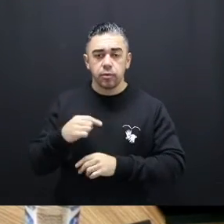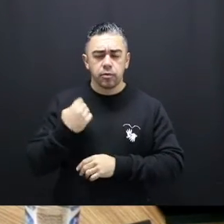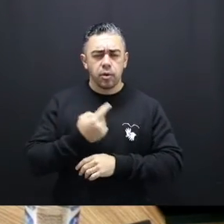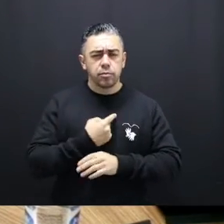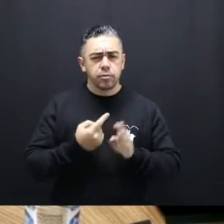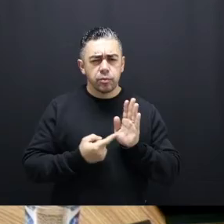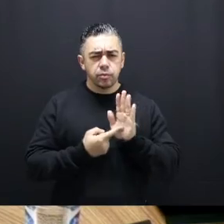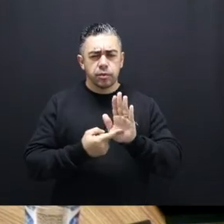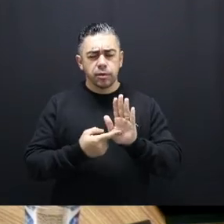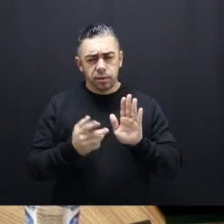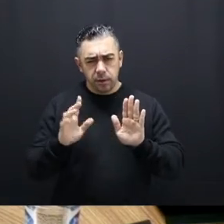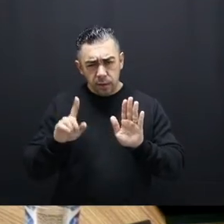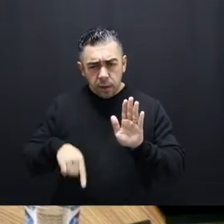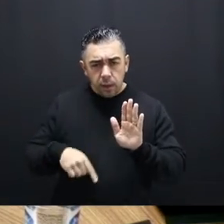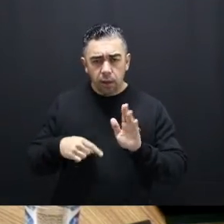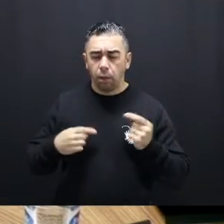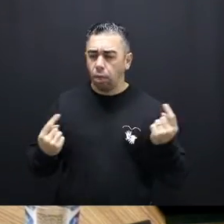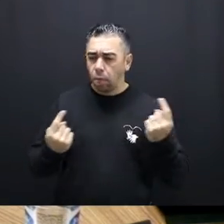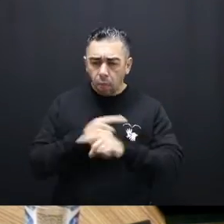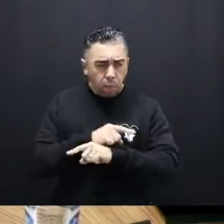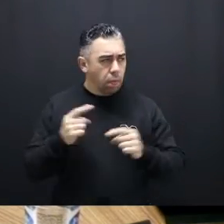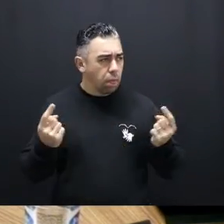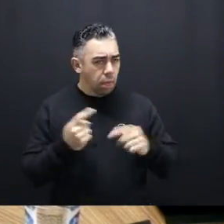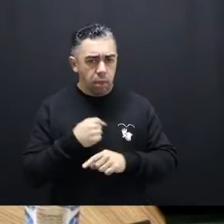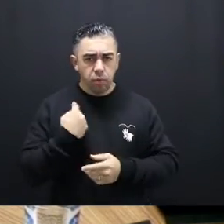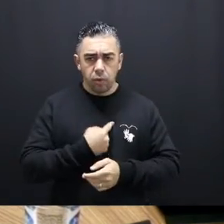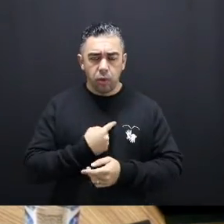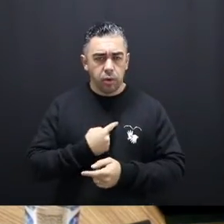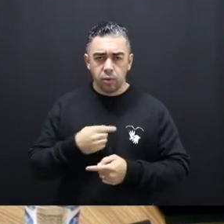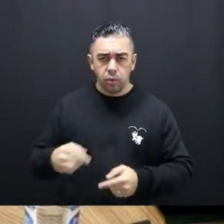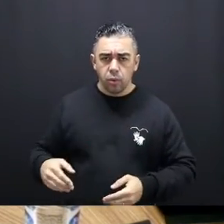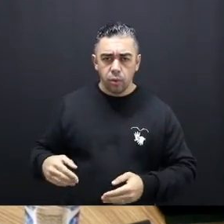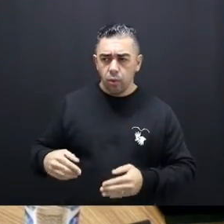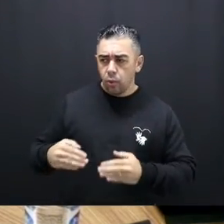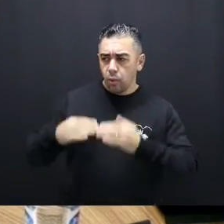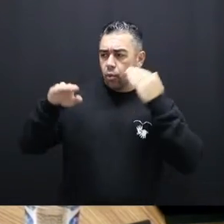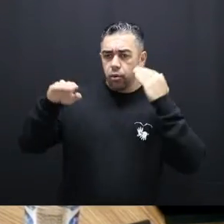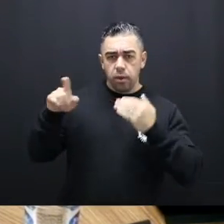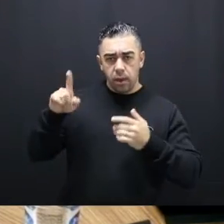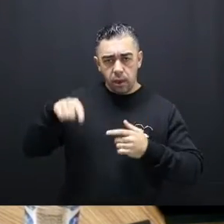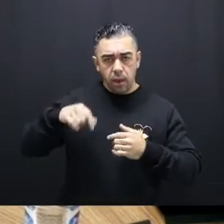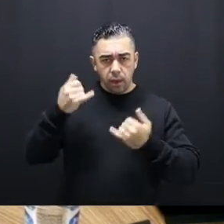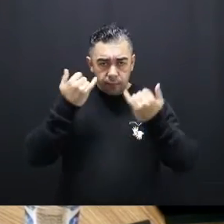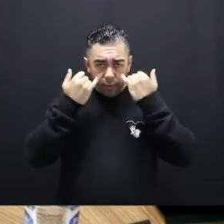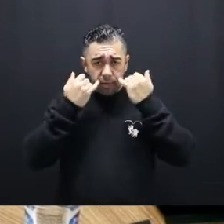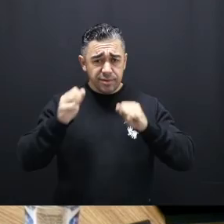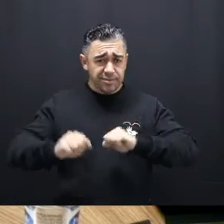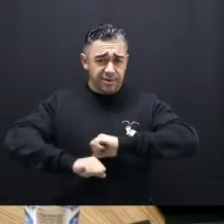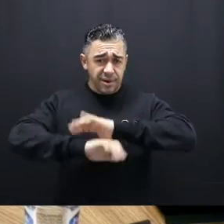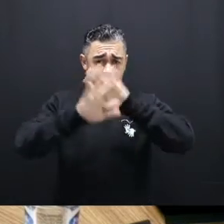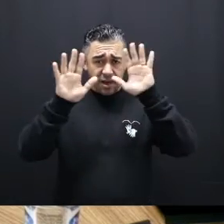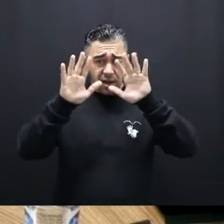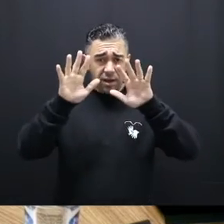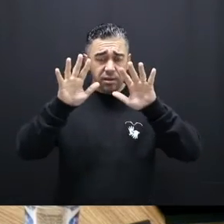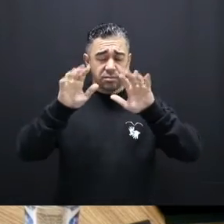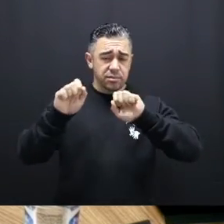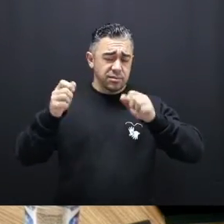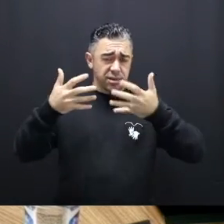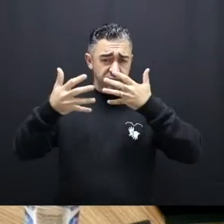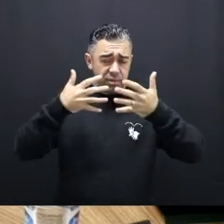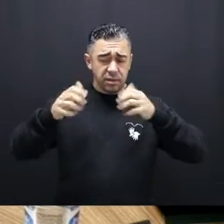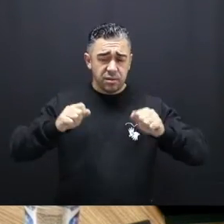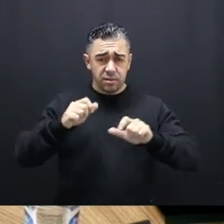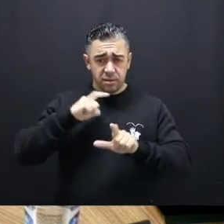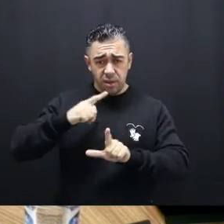situação querendo colocar um contra o outro como se a gente fosse contra de uma informação que tá no Portal da Transparência não é o caminho